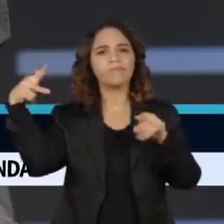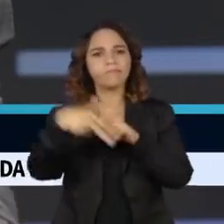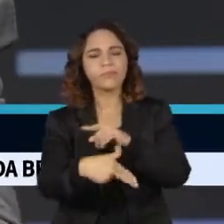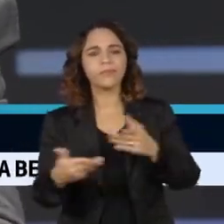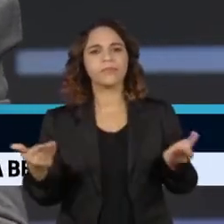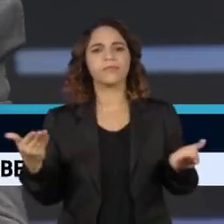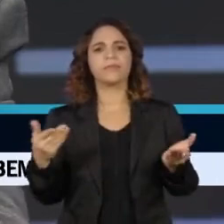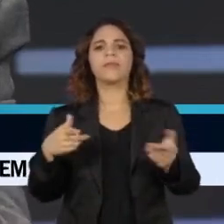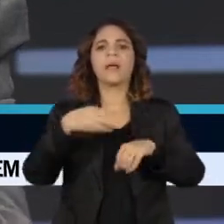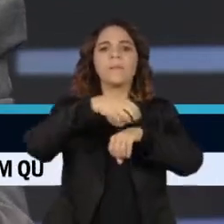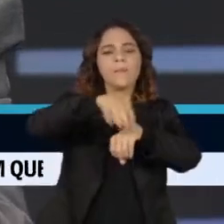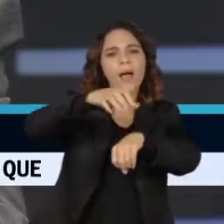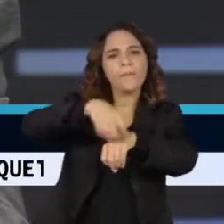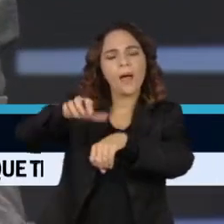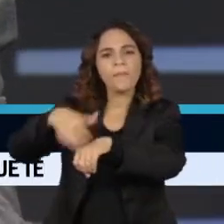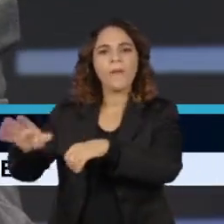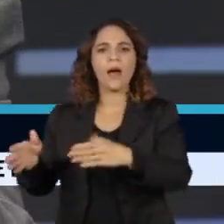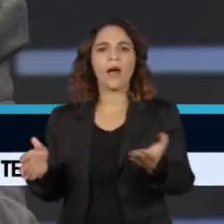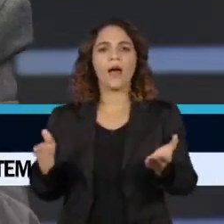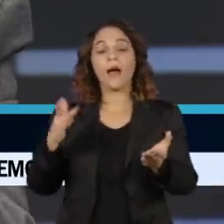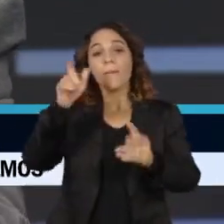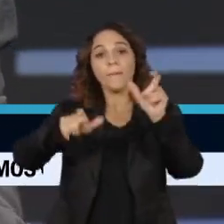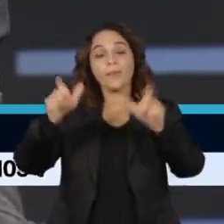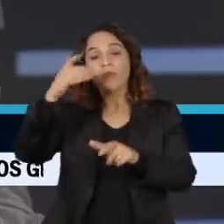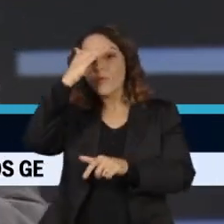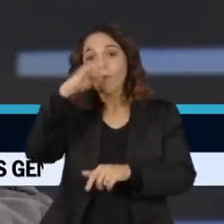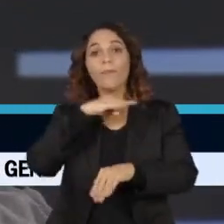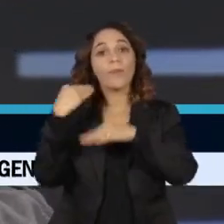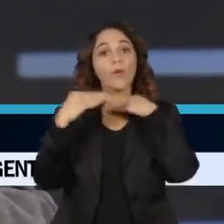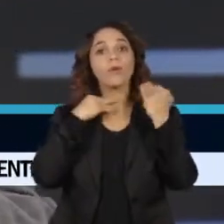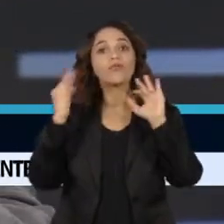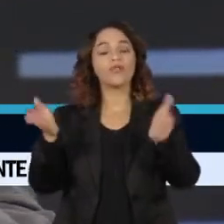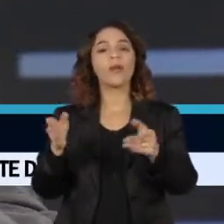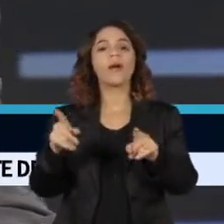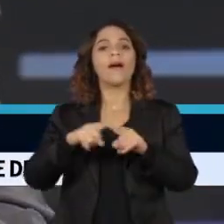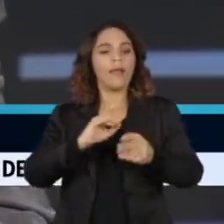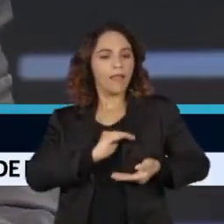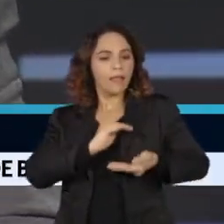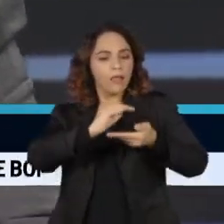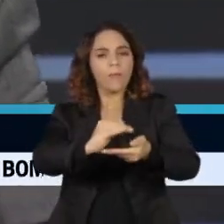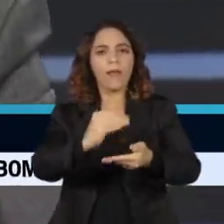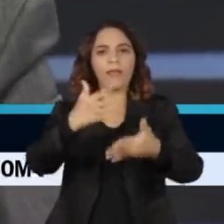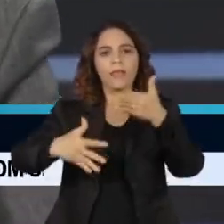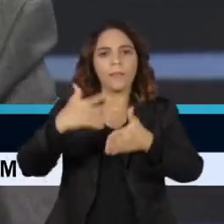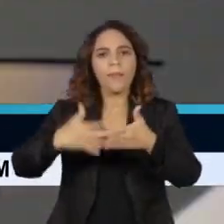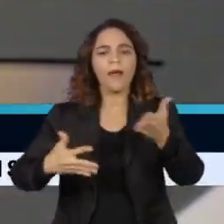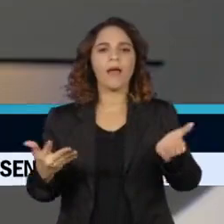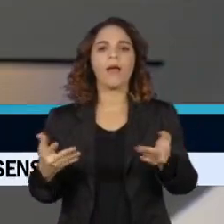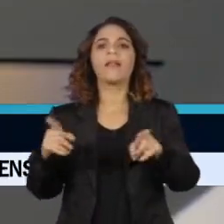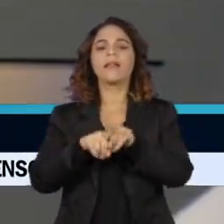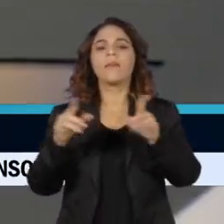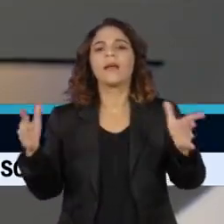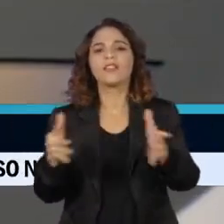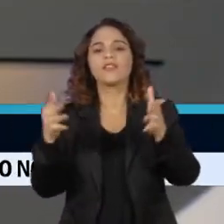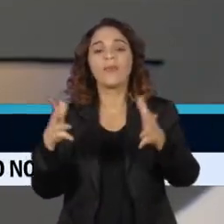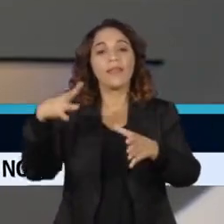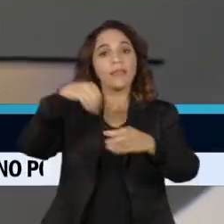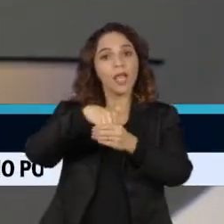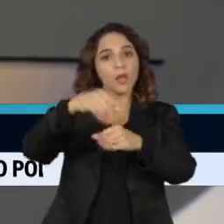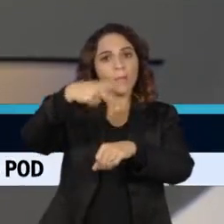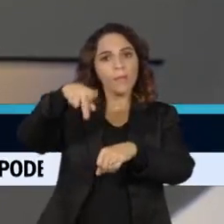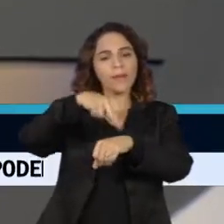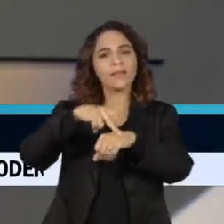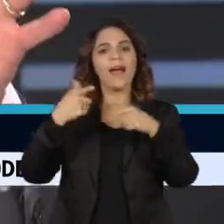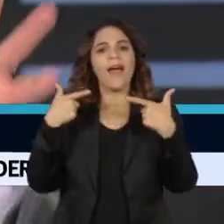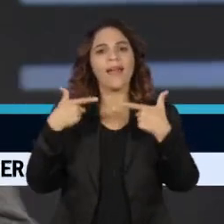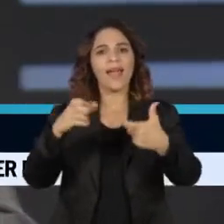circulação de mercadorias, levou já à morte de pessoas, já impediu transplantes, cria o caos no país, estimula a guerra civil. Nós nunca tivemos uma